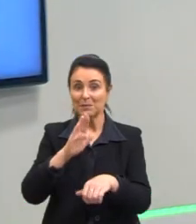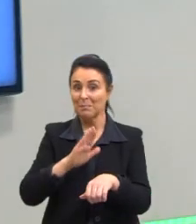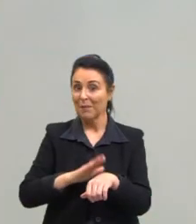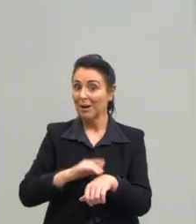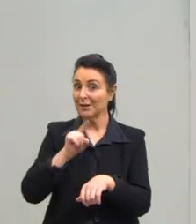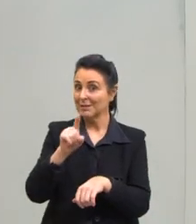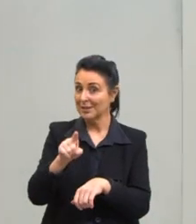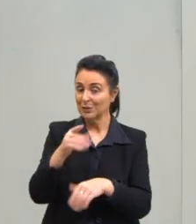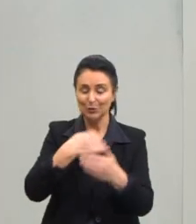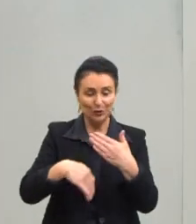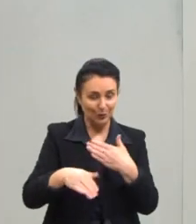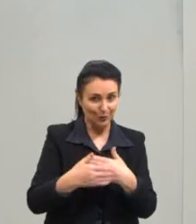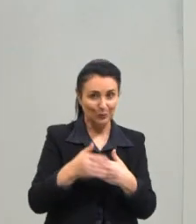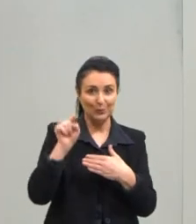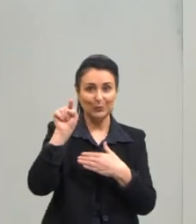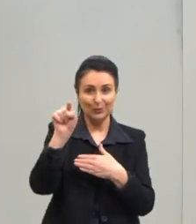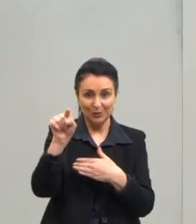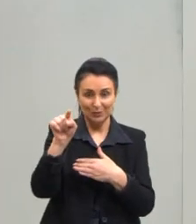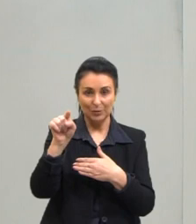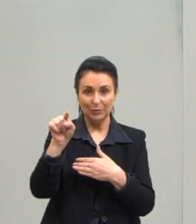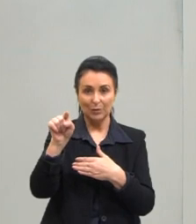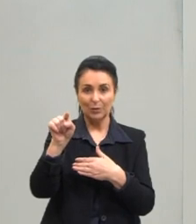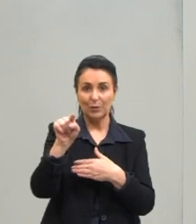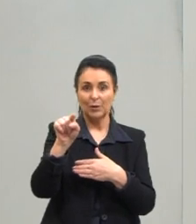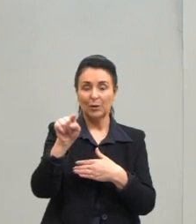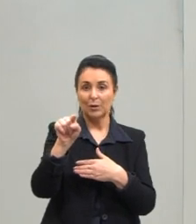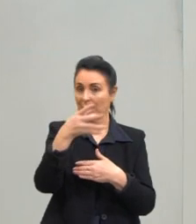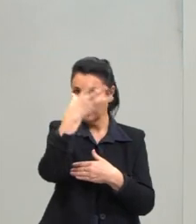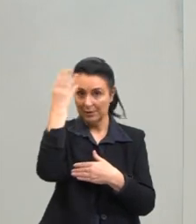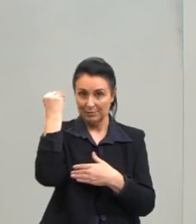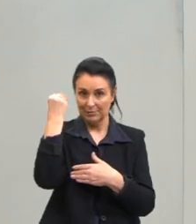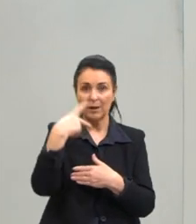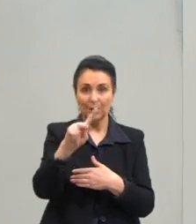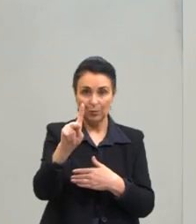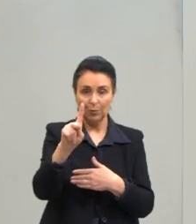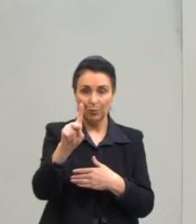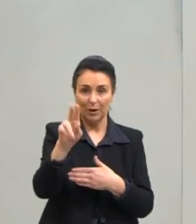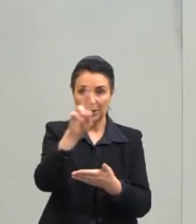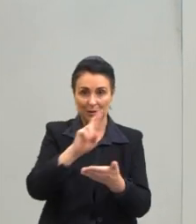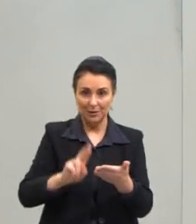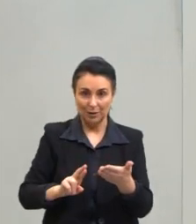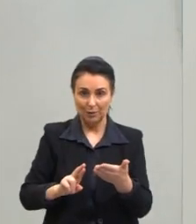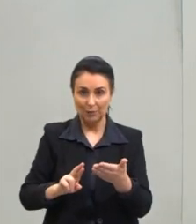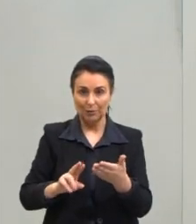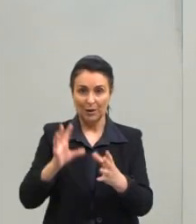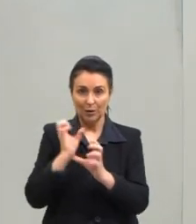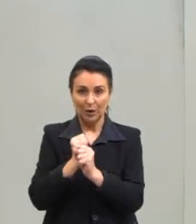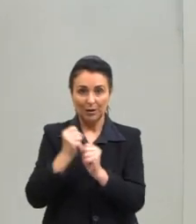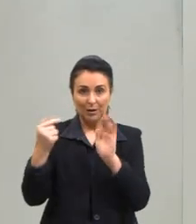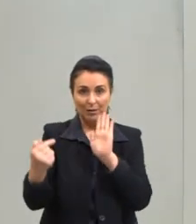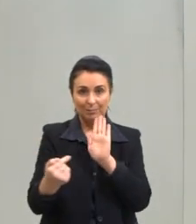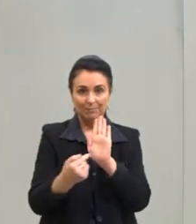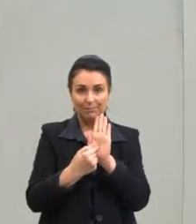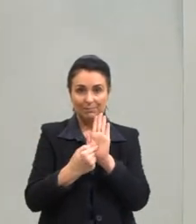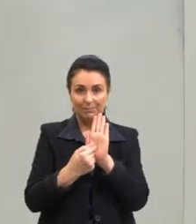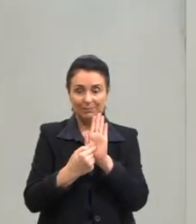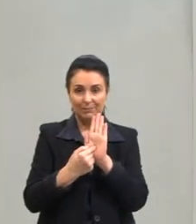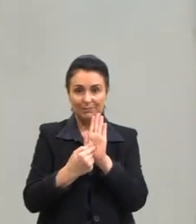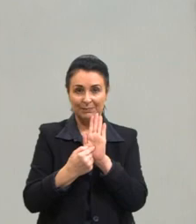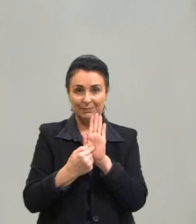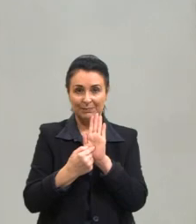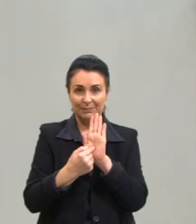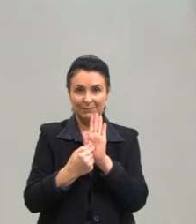isso não esquecendo que a tua redação tem que ser nota 1000 né a gente